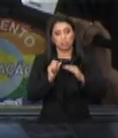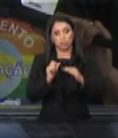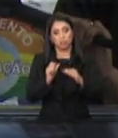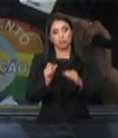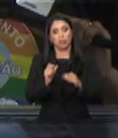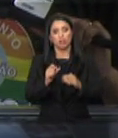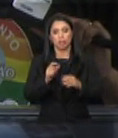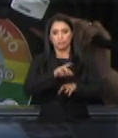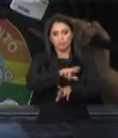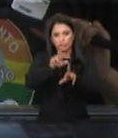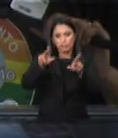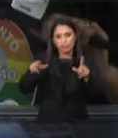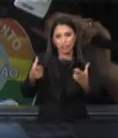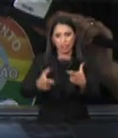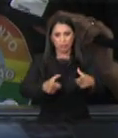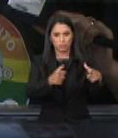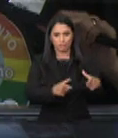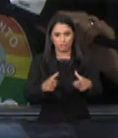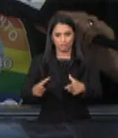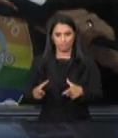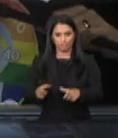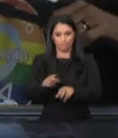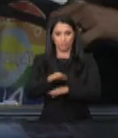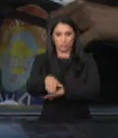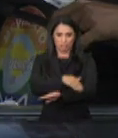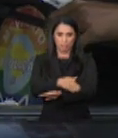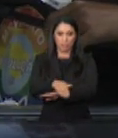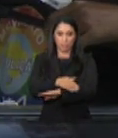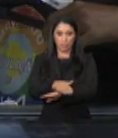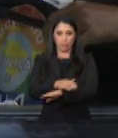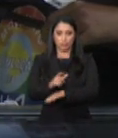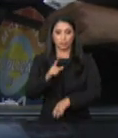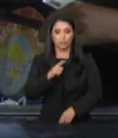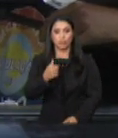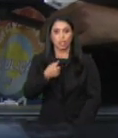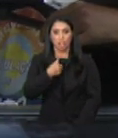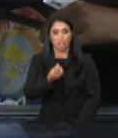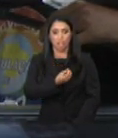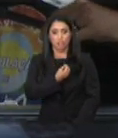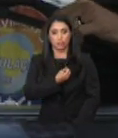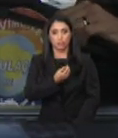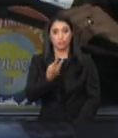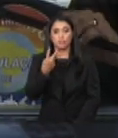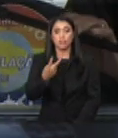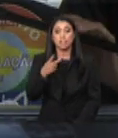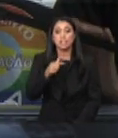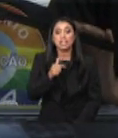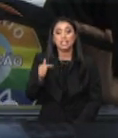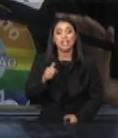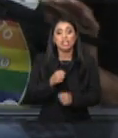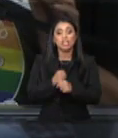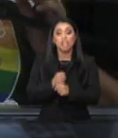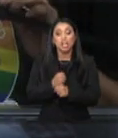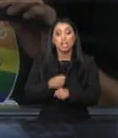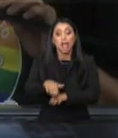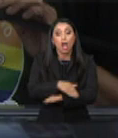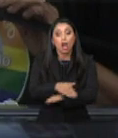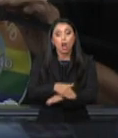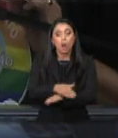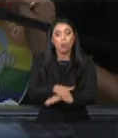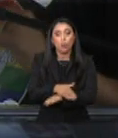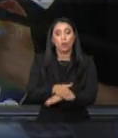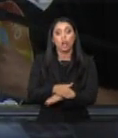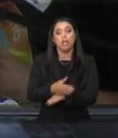dizer que vivenciei seu Ministro 27 anos nas ruas de Natal vim para as ruas Natal com 12 anos